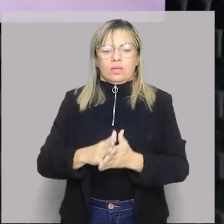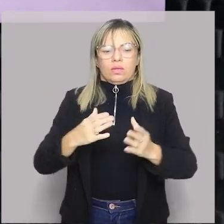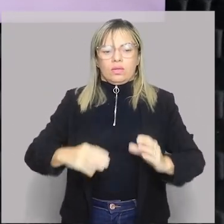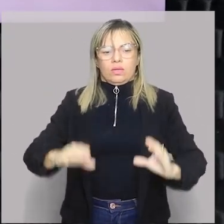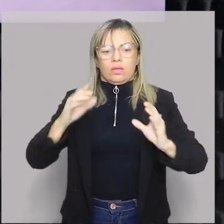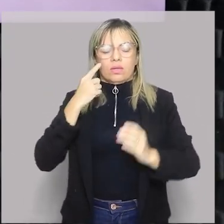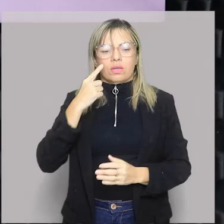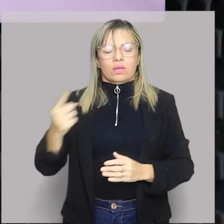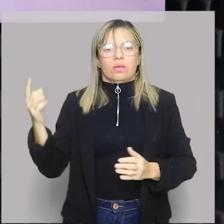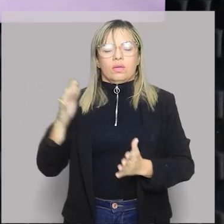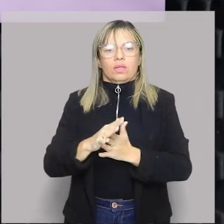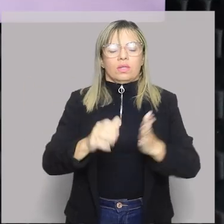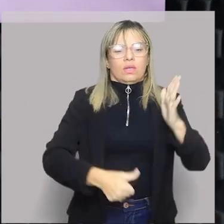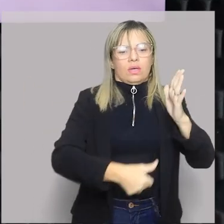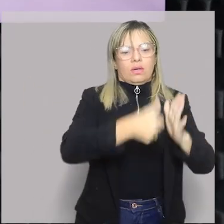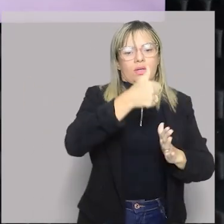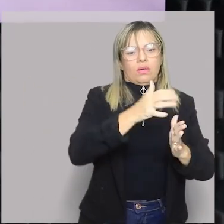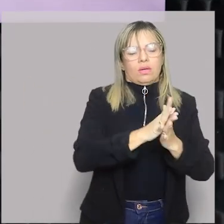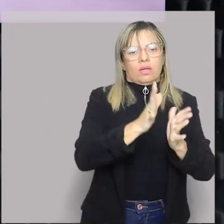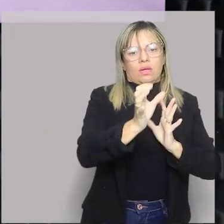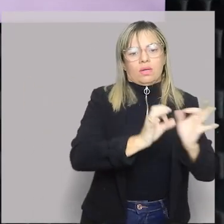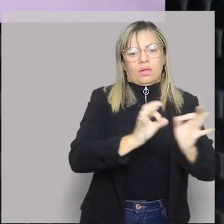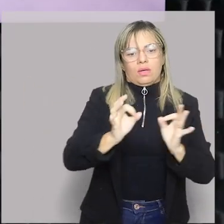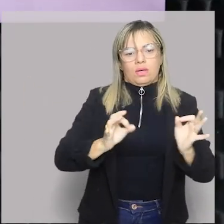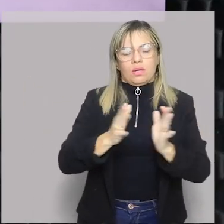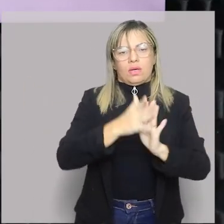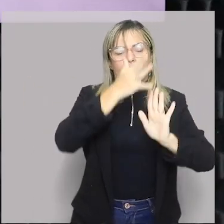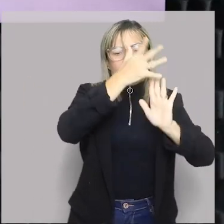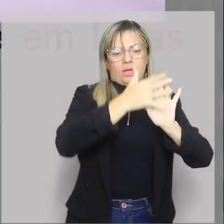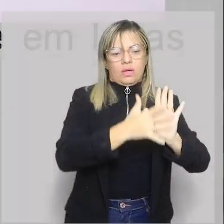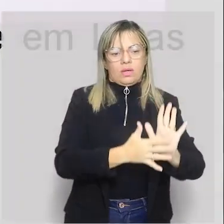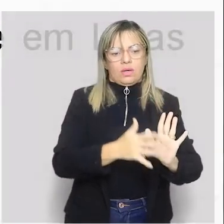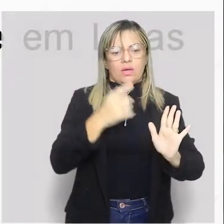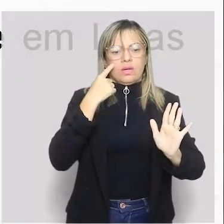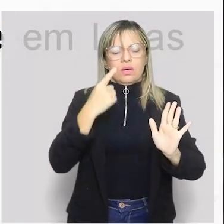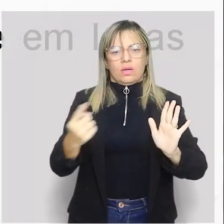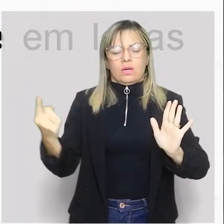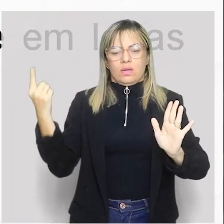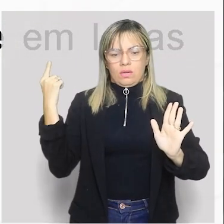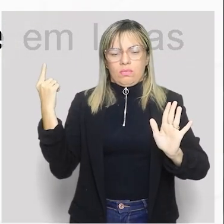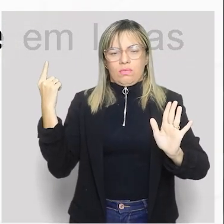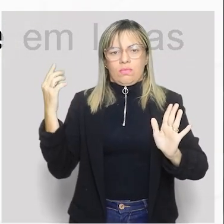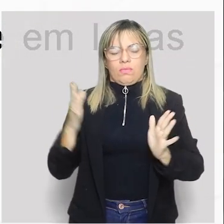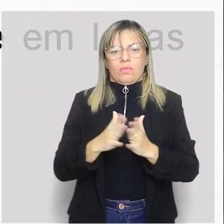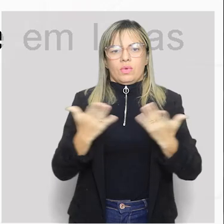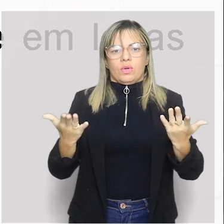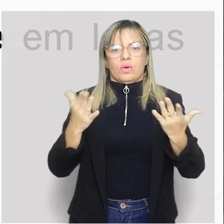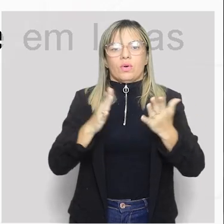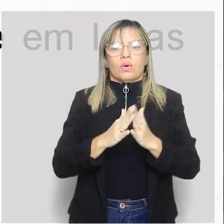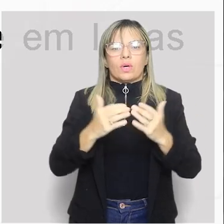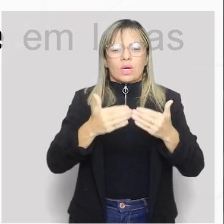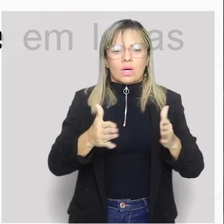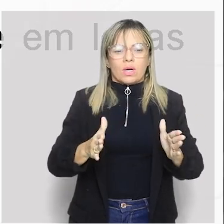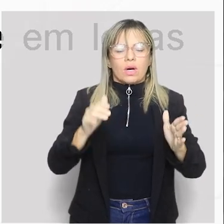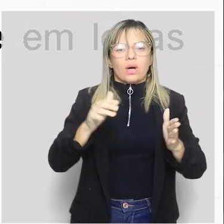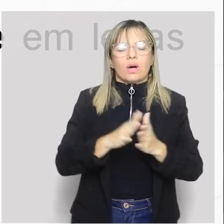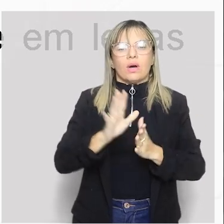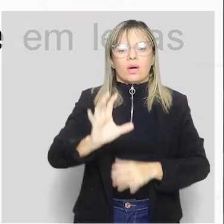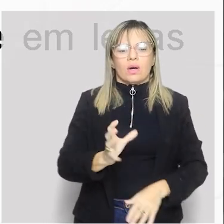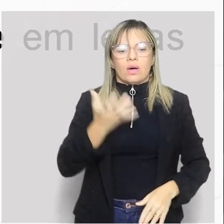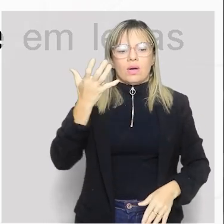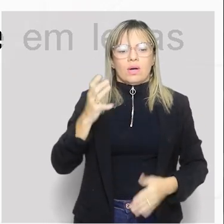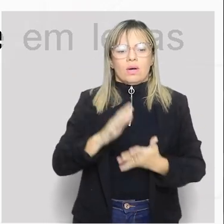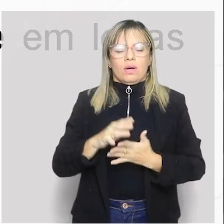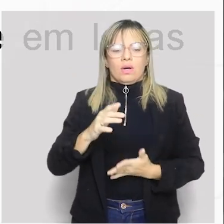Tá? A primeira sequência, aqui é o roteiro montado, né? Sequência de abertura, o que vai acontecer? Olha como ele vai